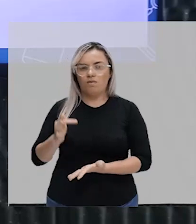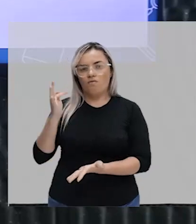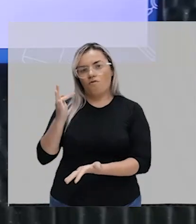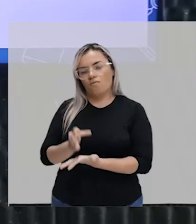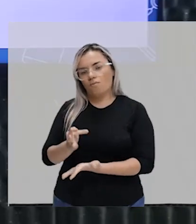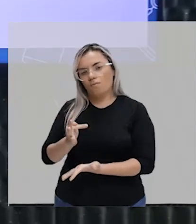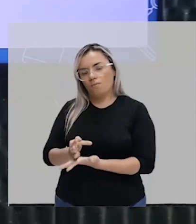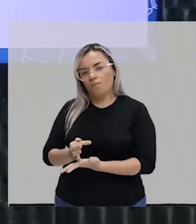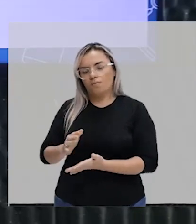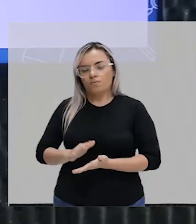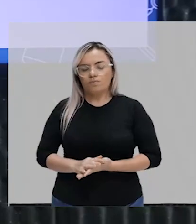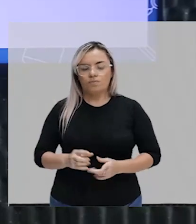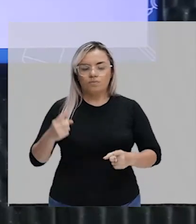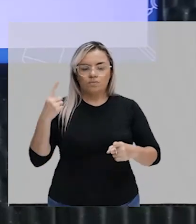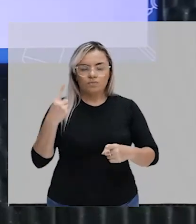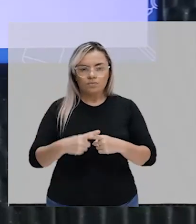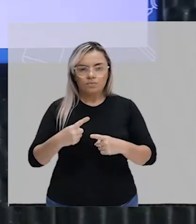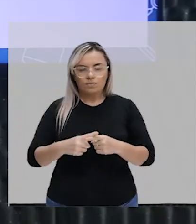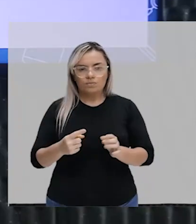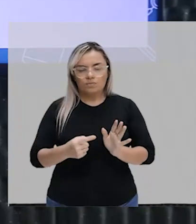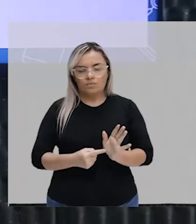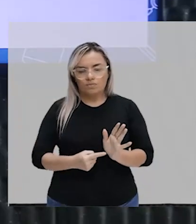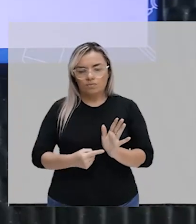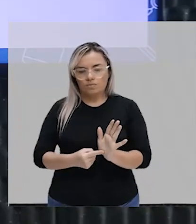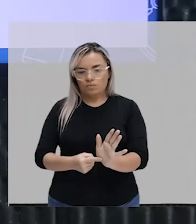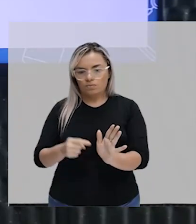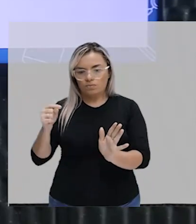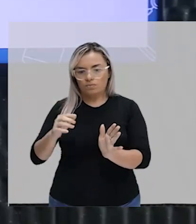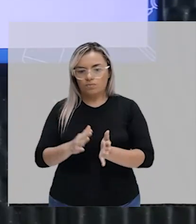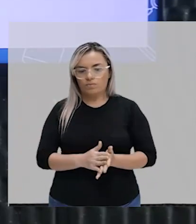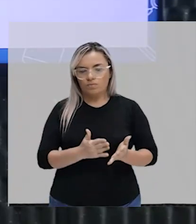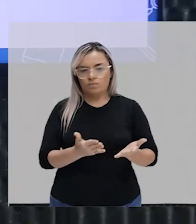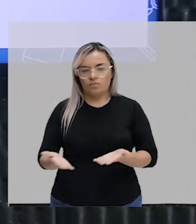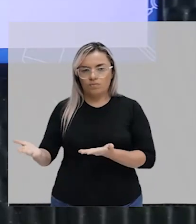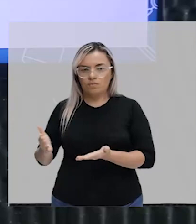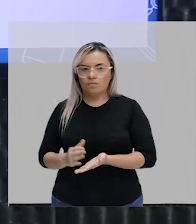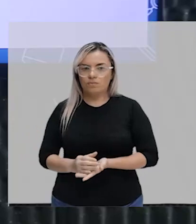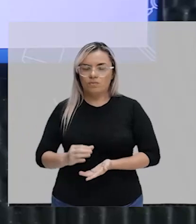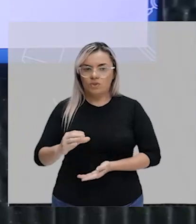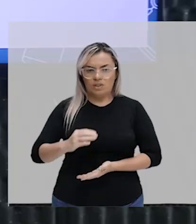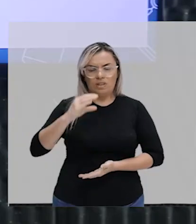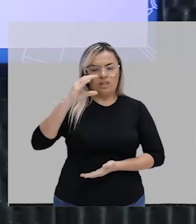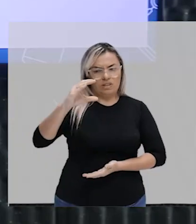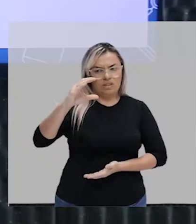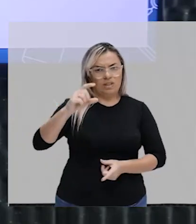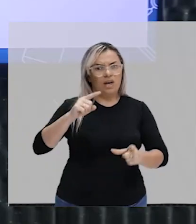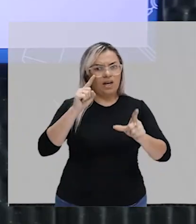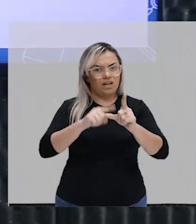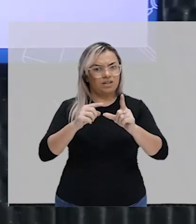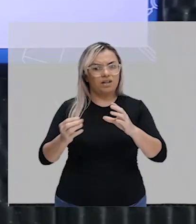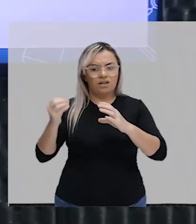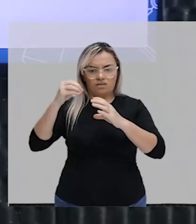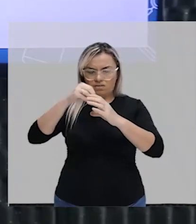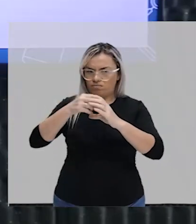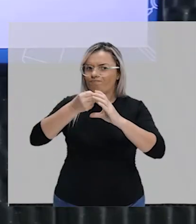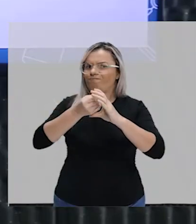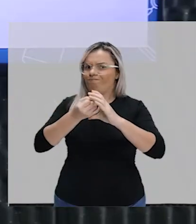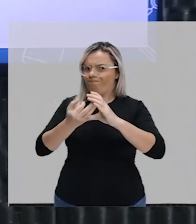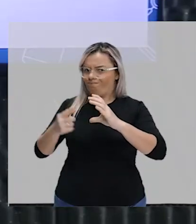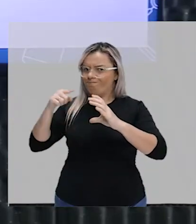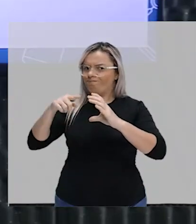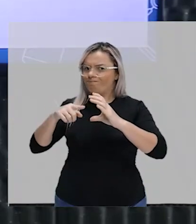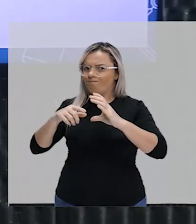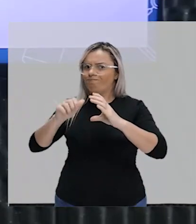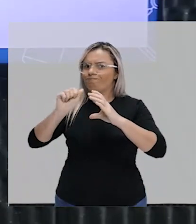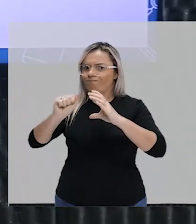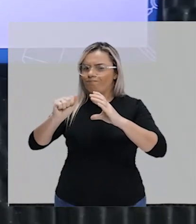bom? Porque da forma como está posta aqui, ó, C é elemento, tá? E claramente você olha lá para o conjunto